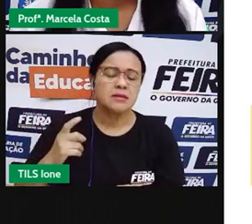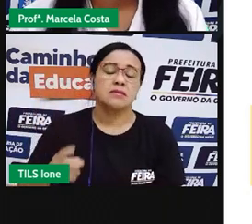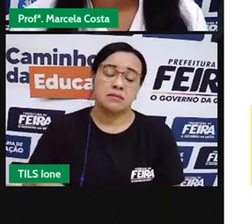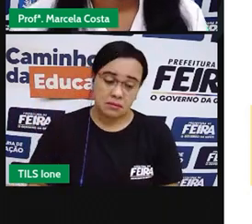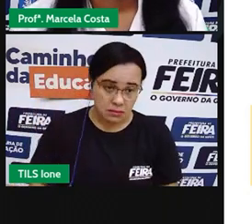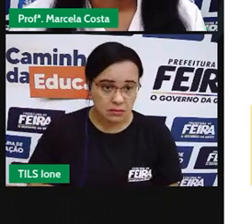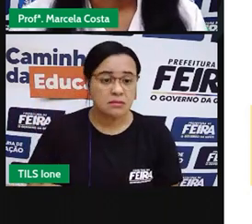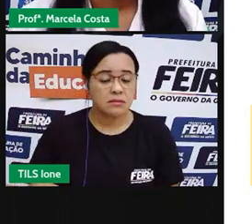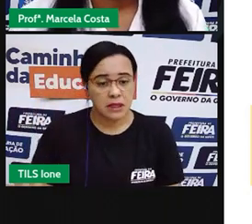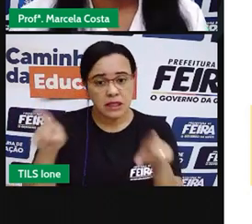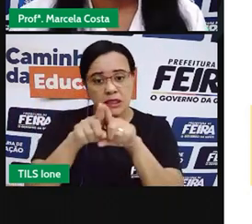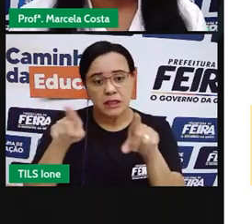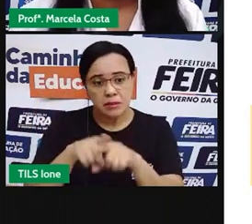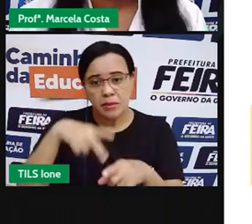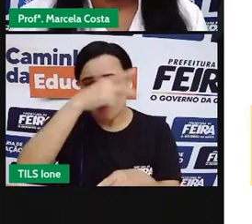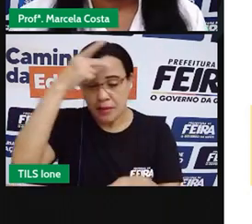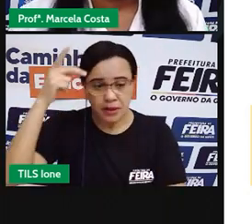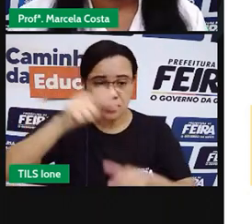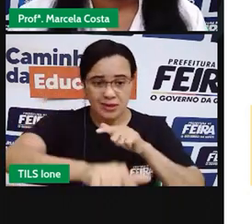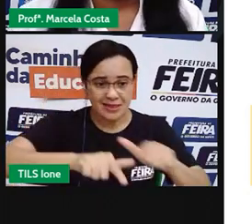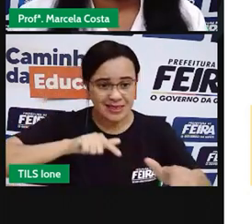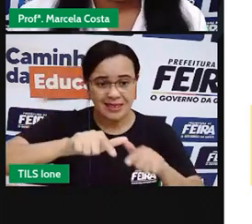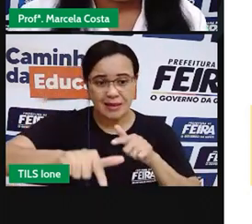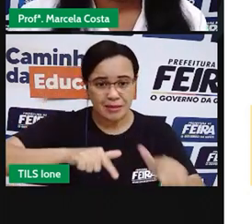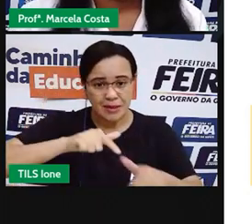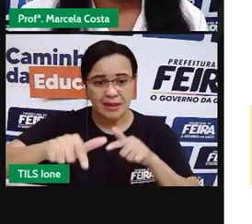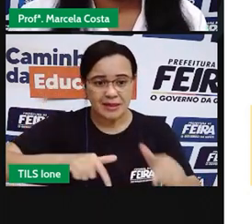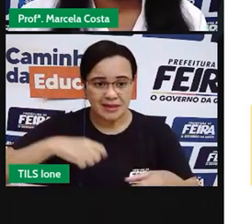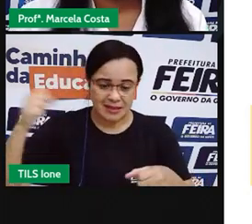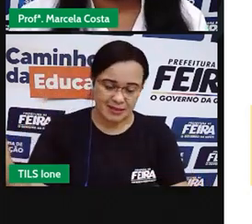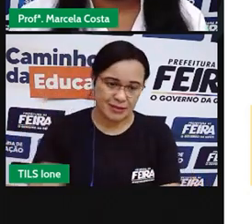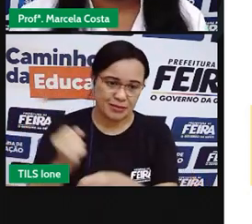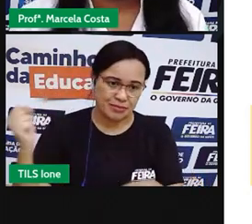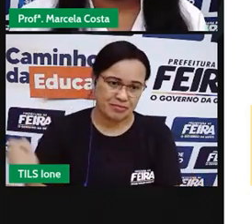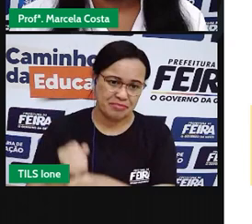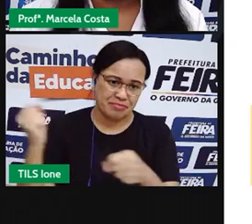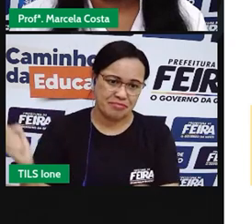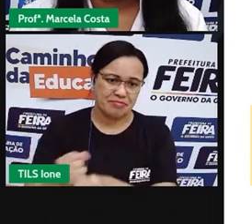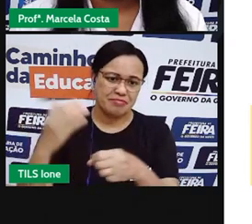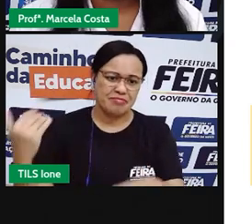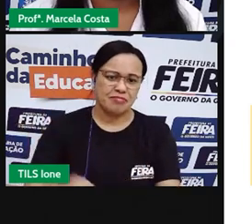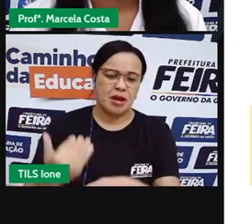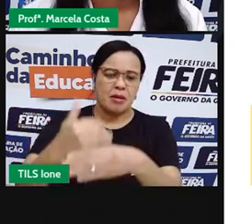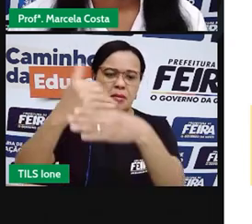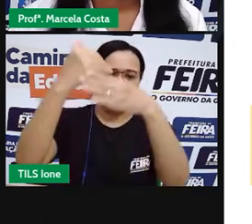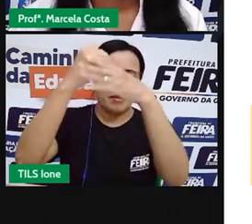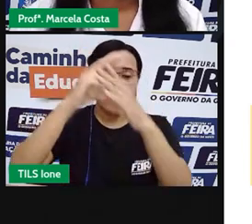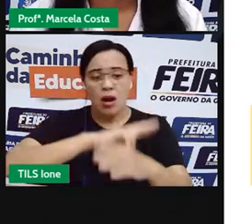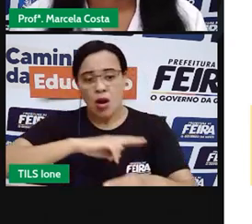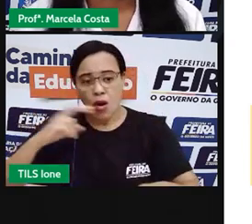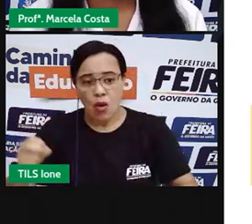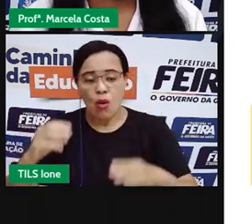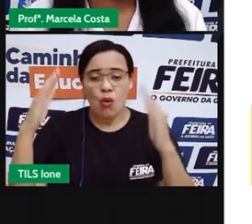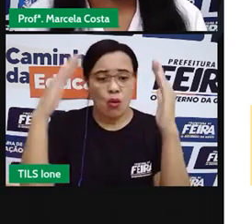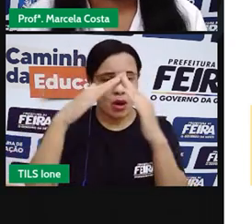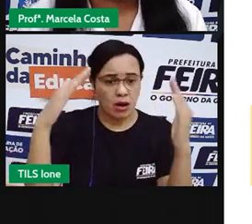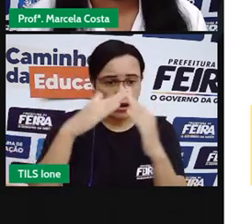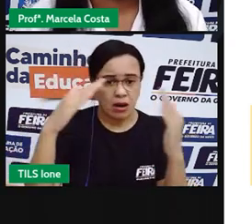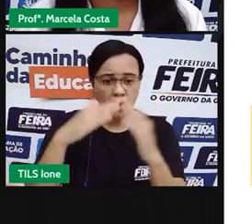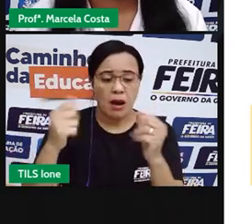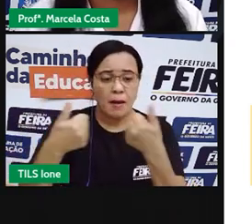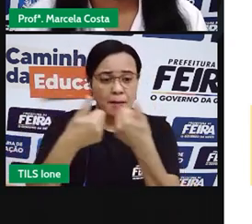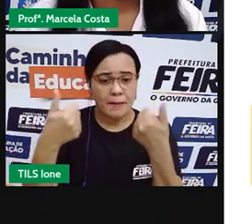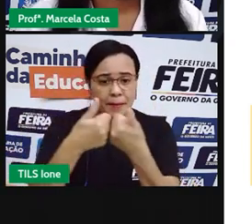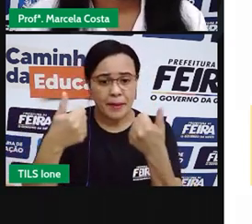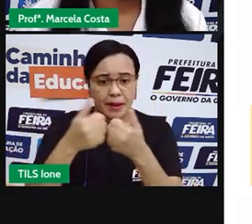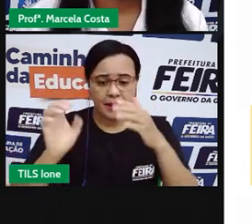construções. Se você mora perto de alguma indústria ou já passou por